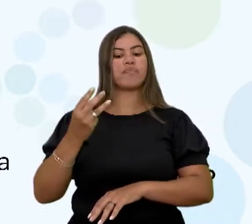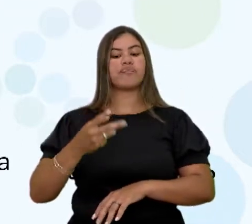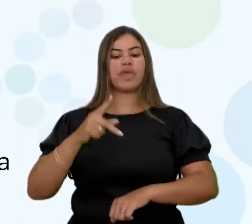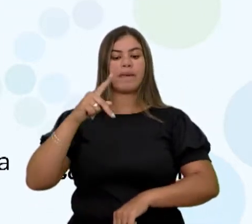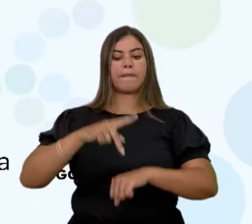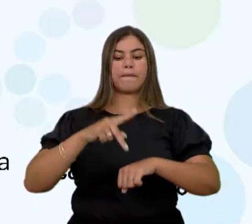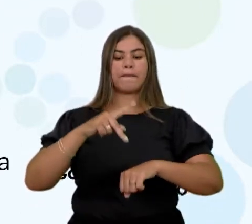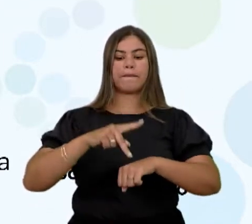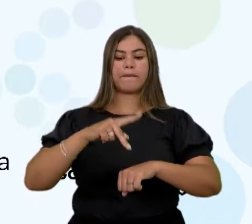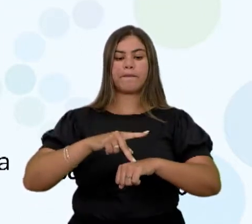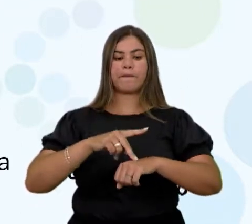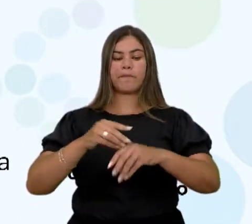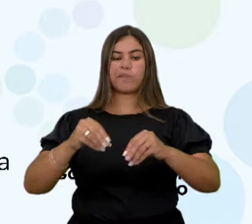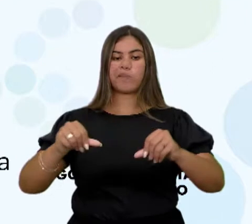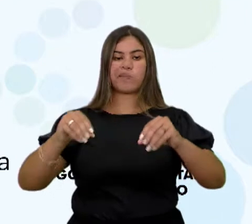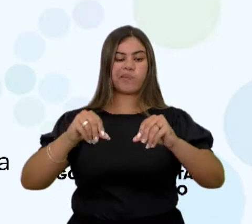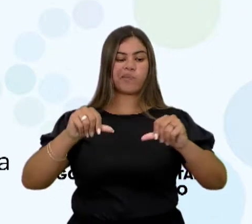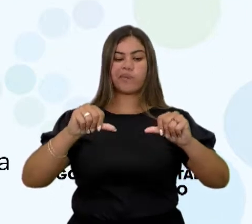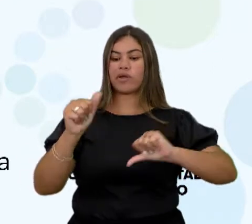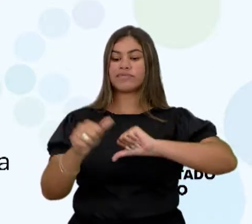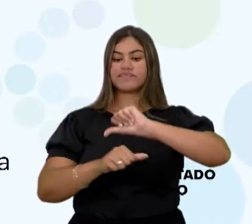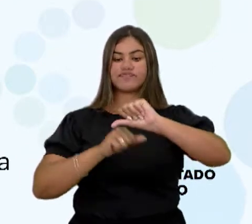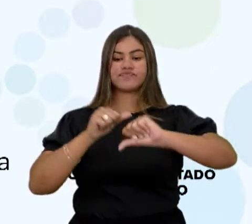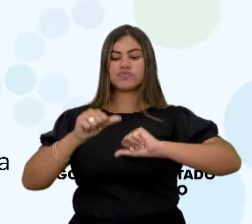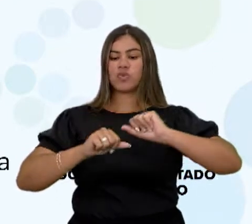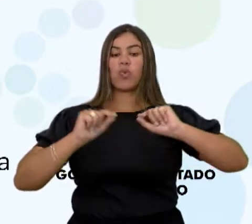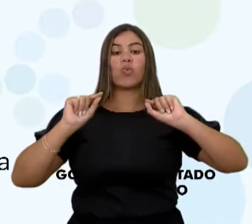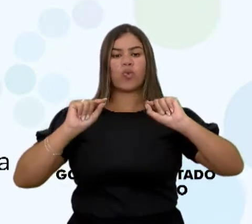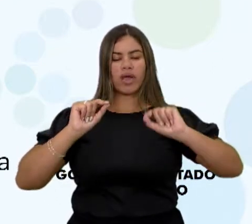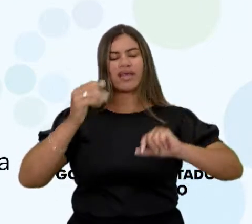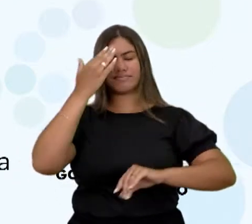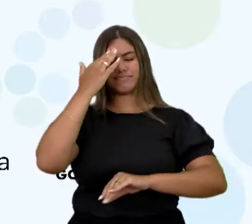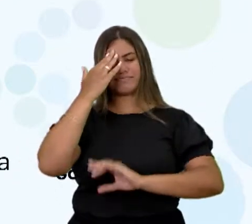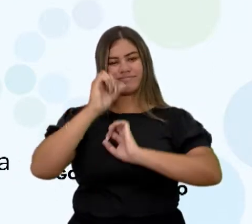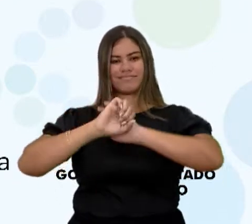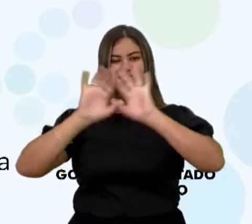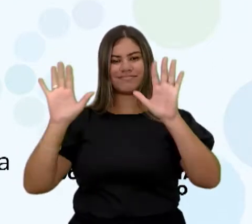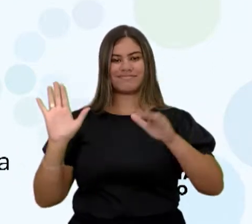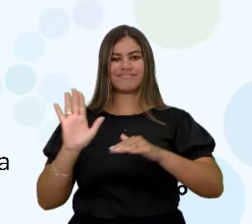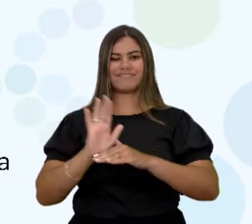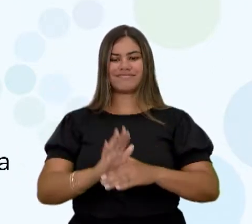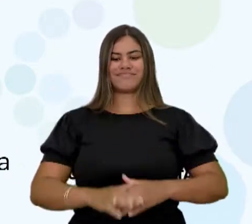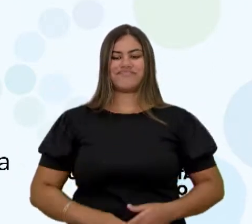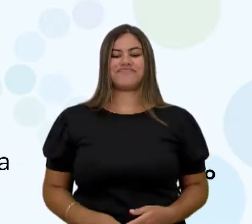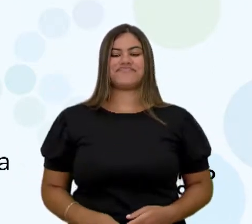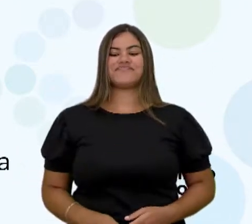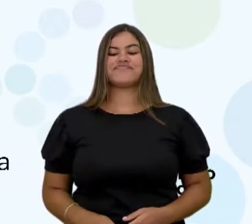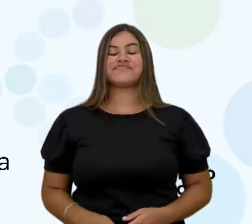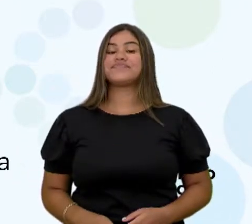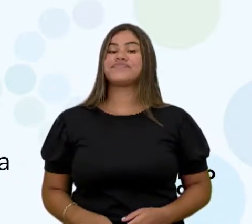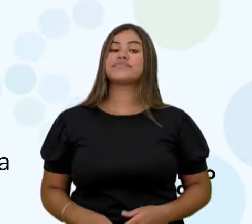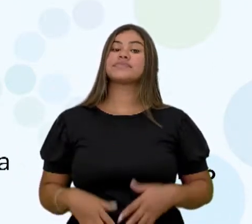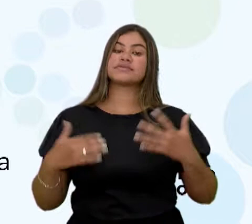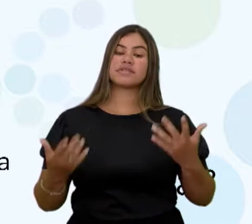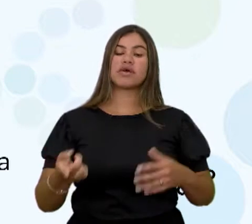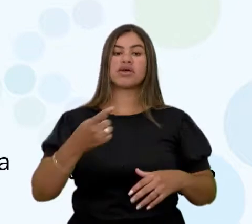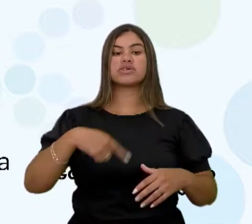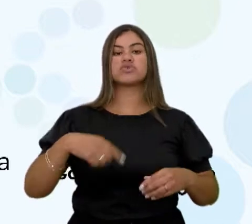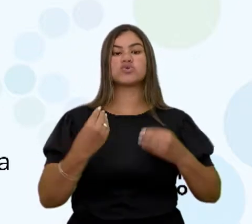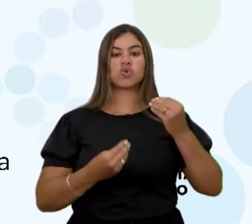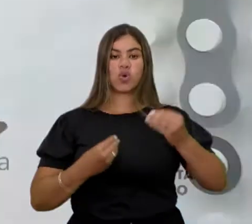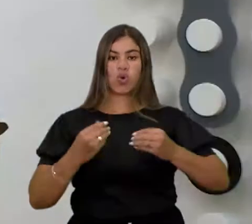Das Rochas ao Solo, entenda essa transformação. Tá certo? Então a gente vai estar falando